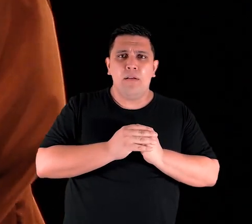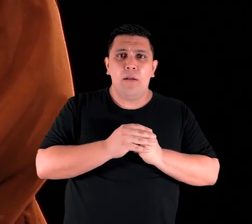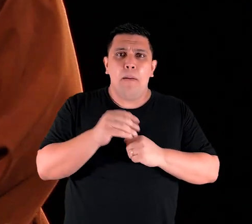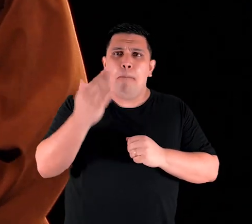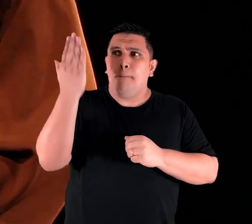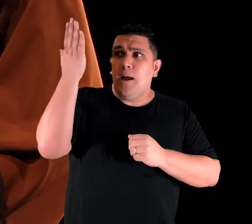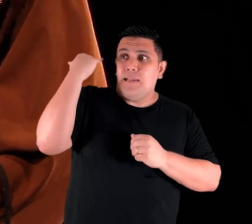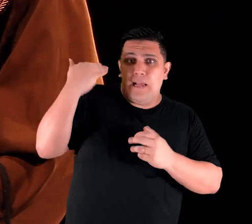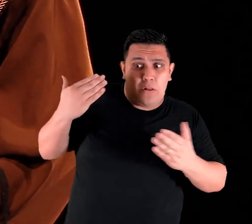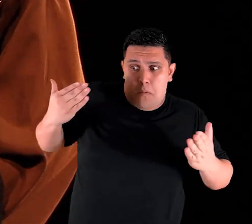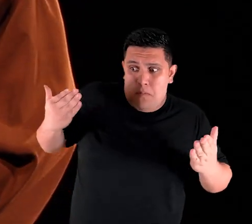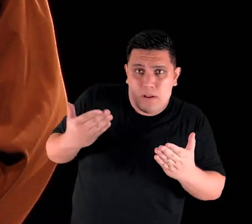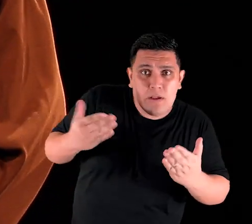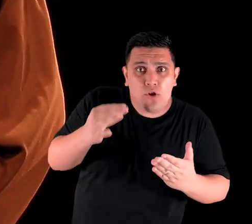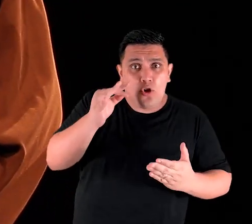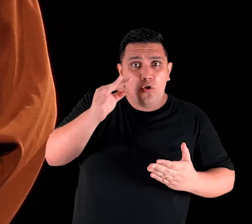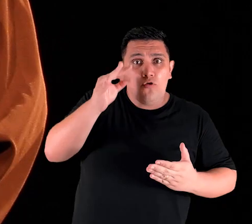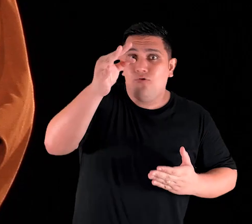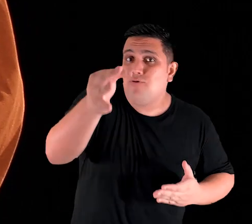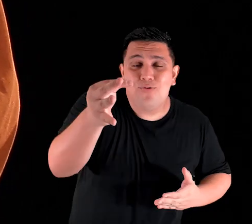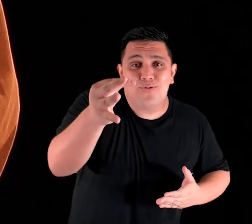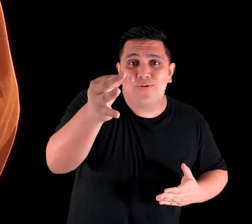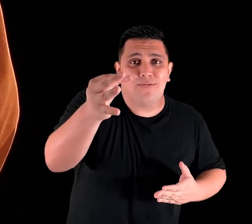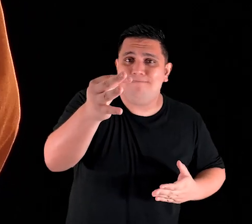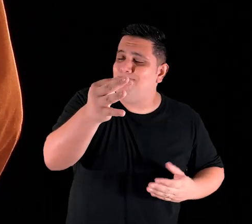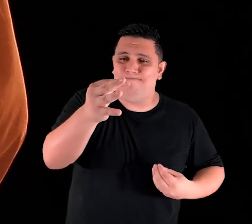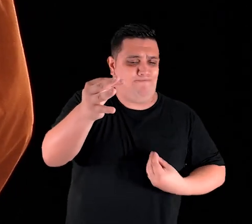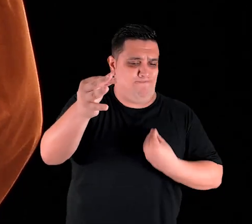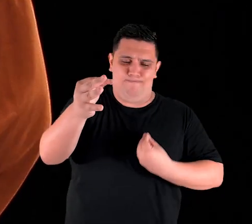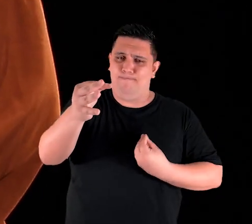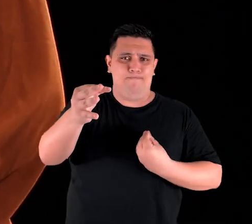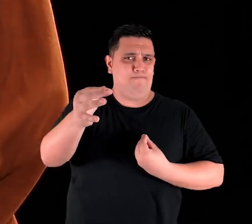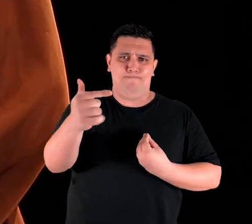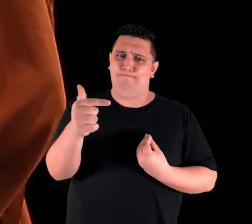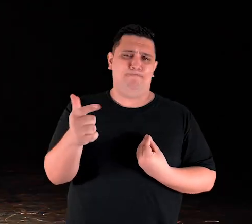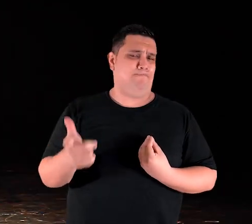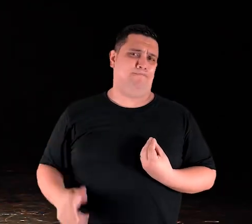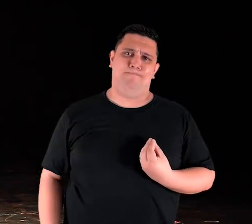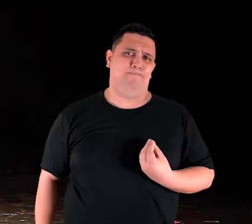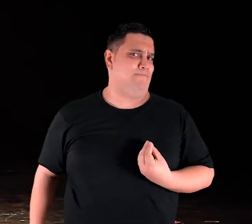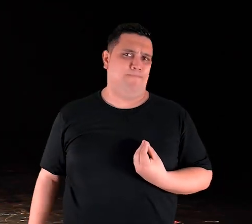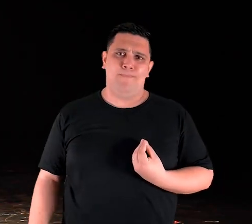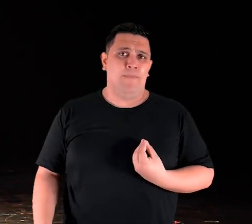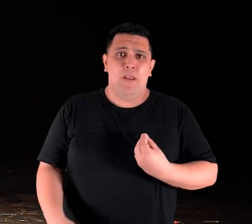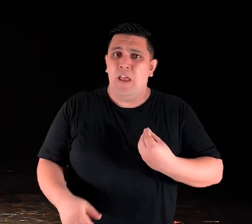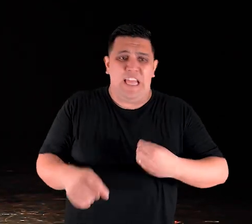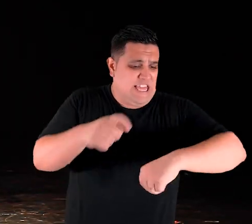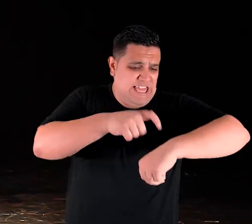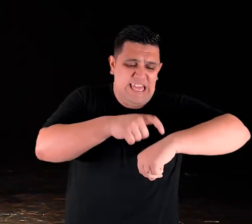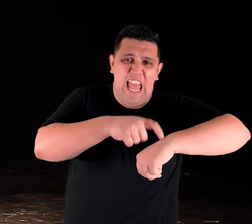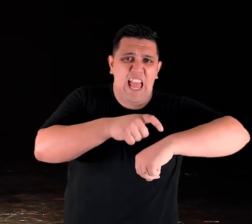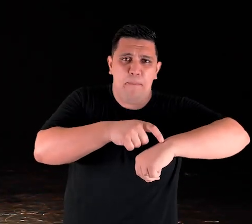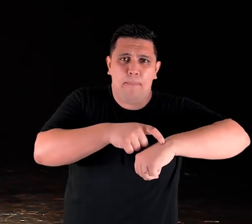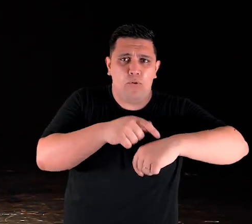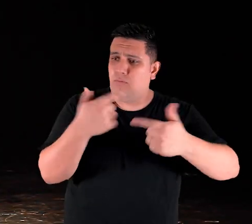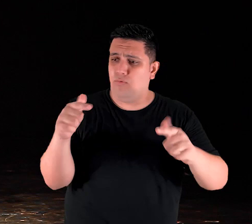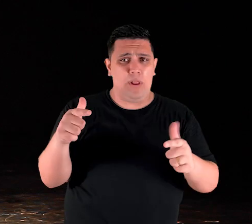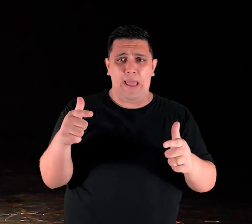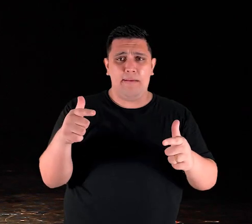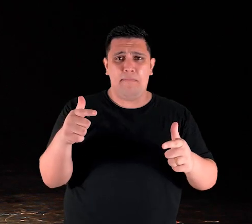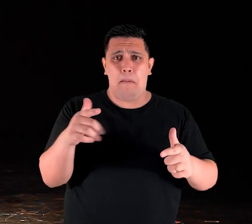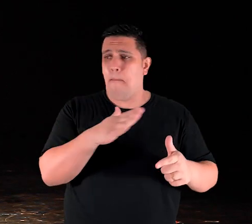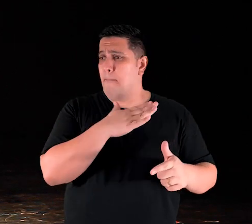Passado, presente, futuro, não existem. Não existe tempo do lado de cá.